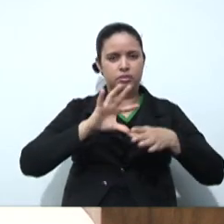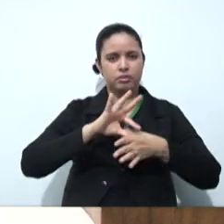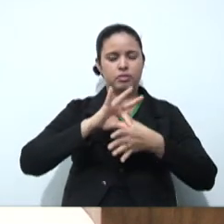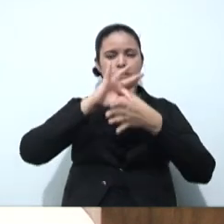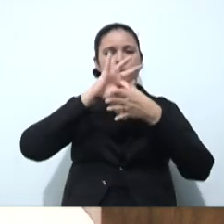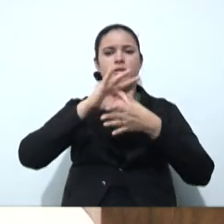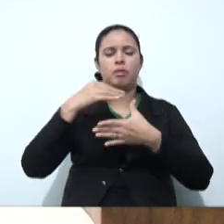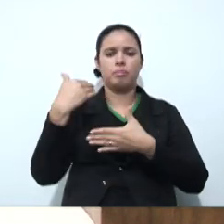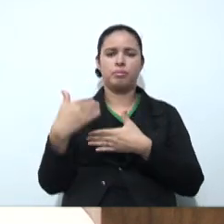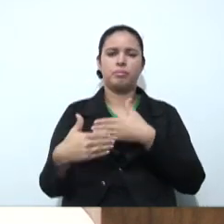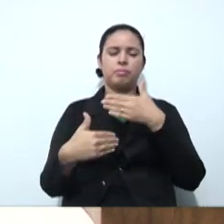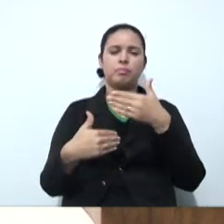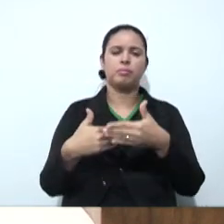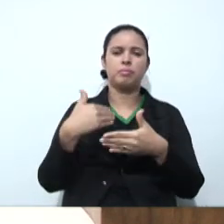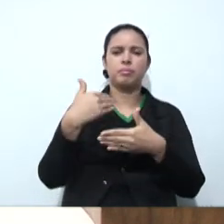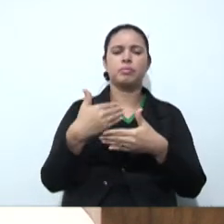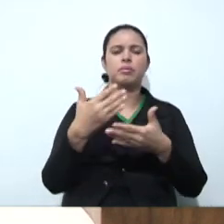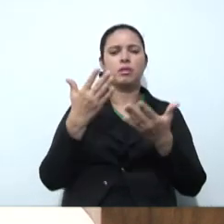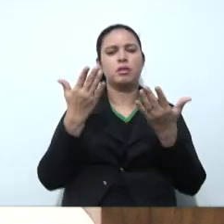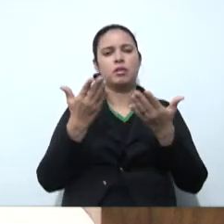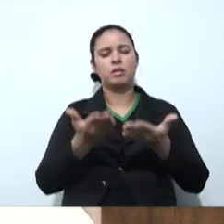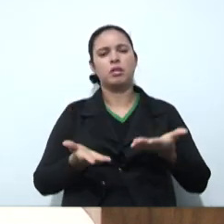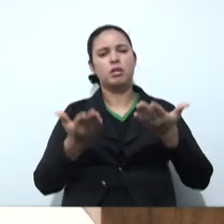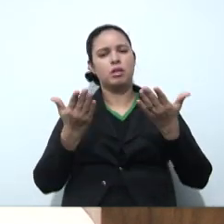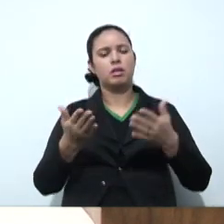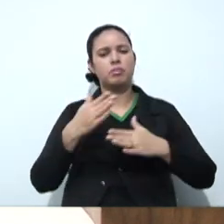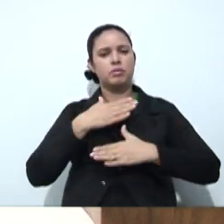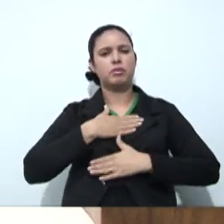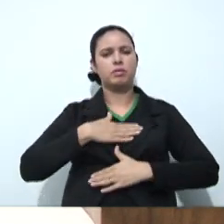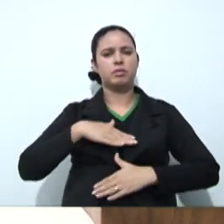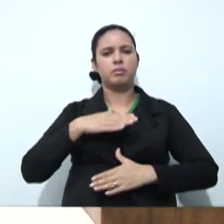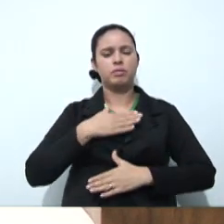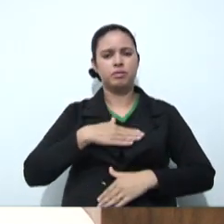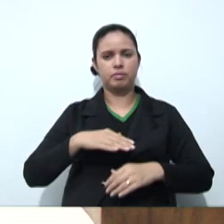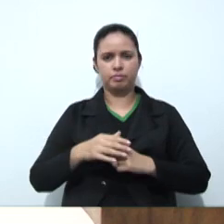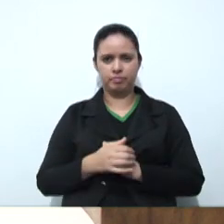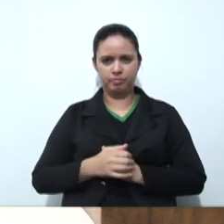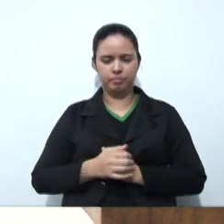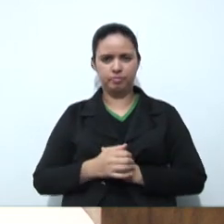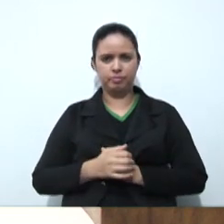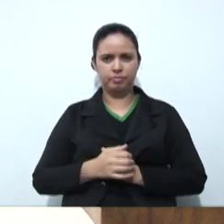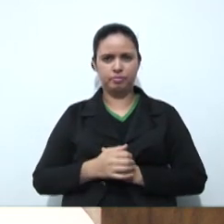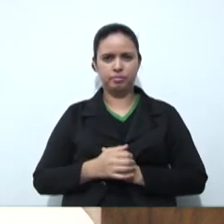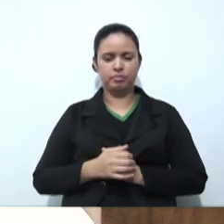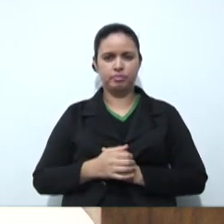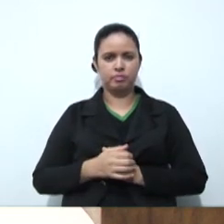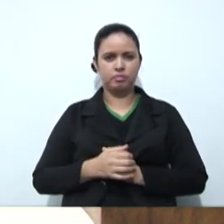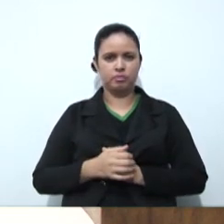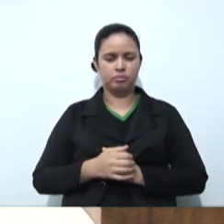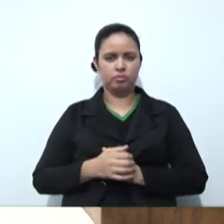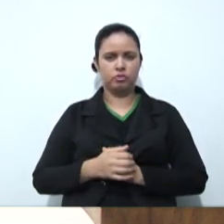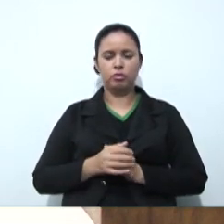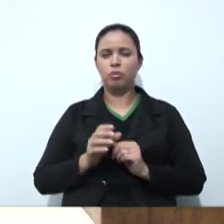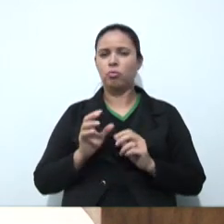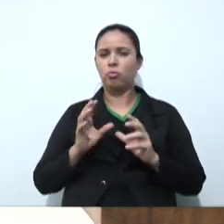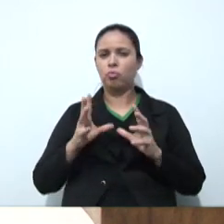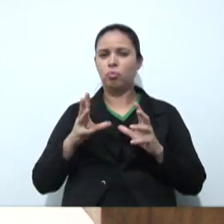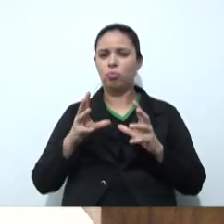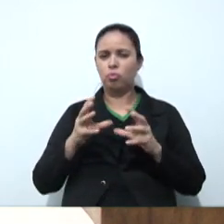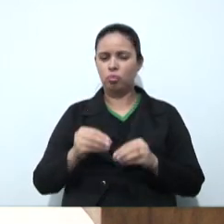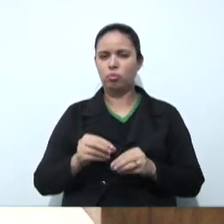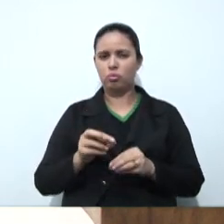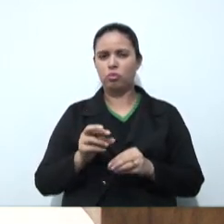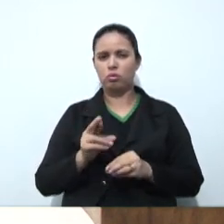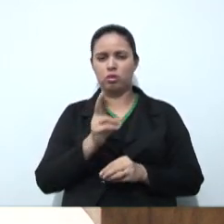processo bem harmonioso, bem tranquilo, não é? Não assumindo a responsabilidade de ser